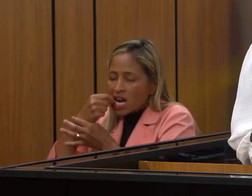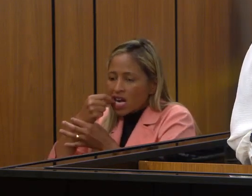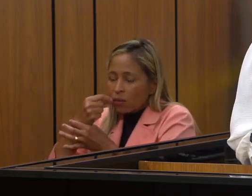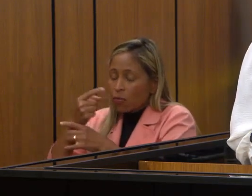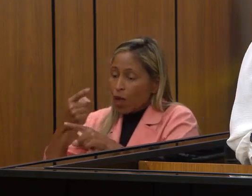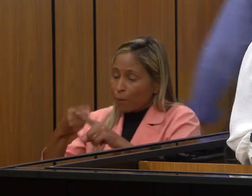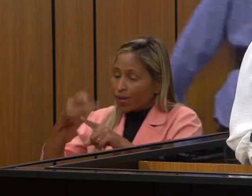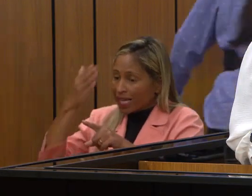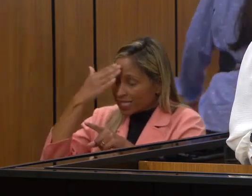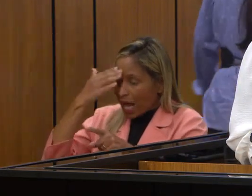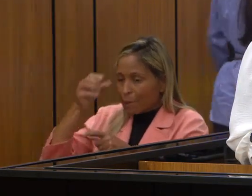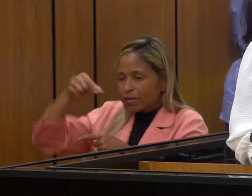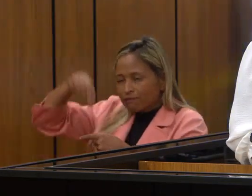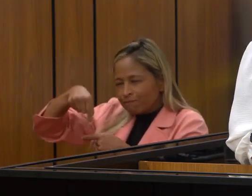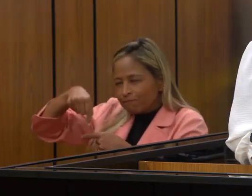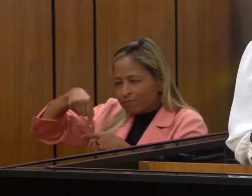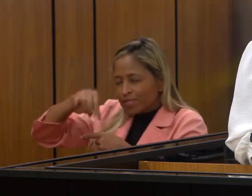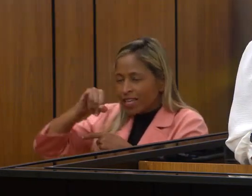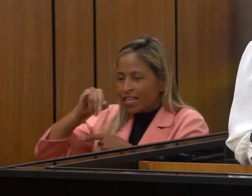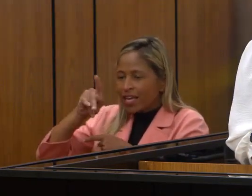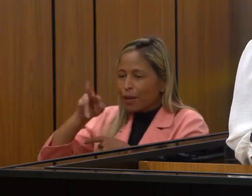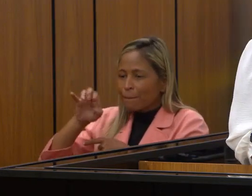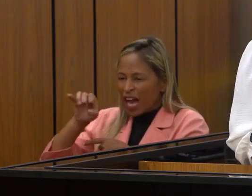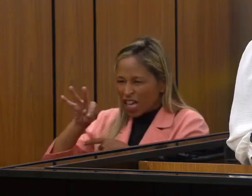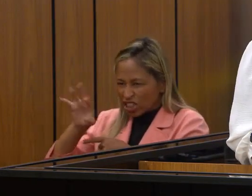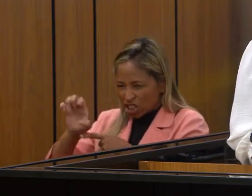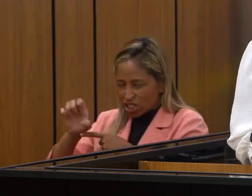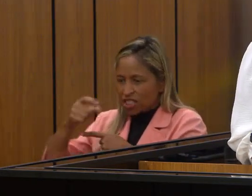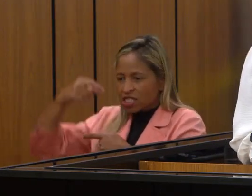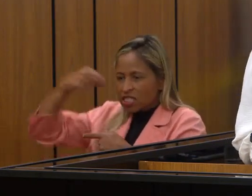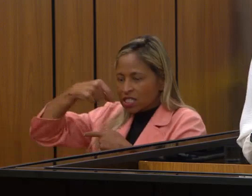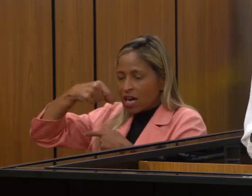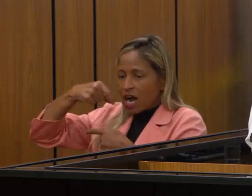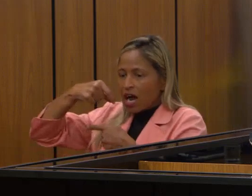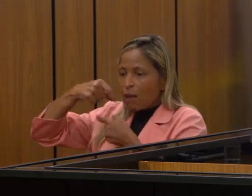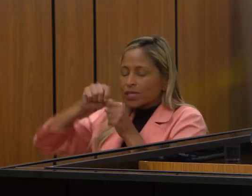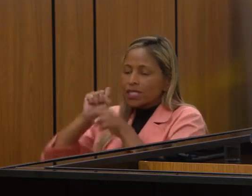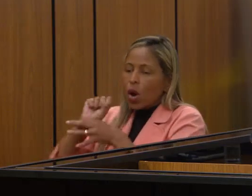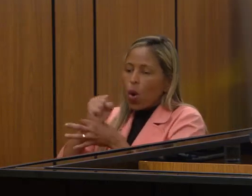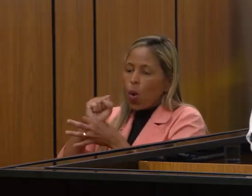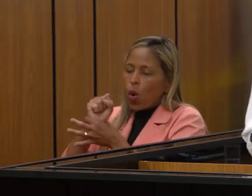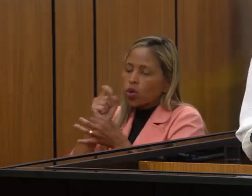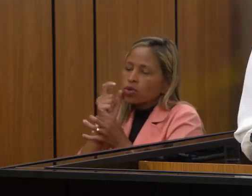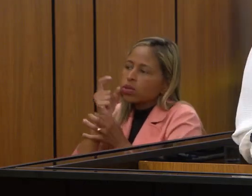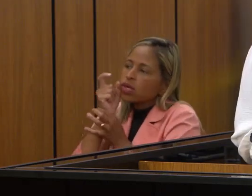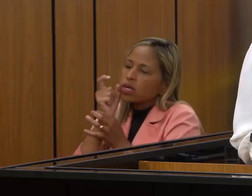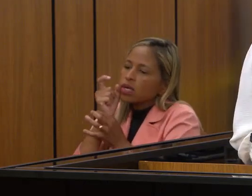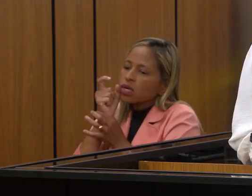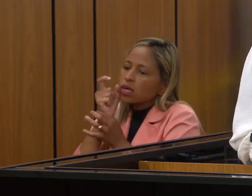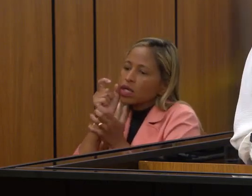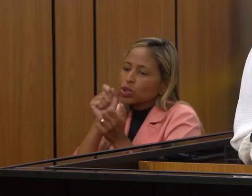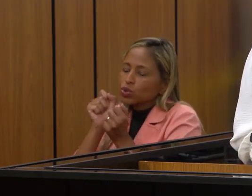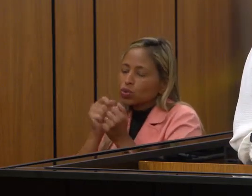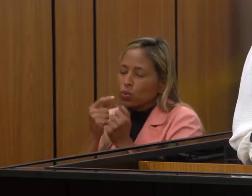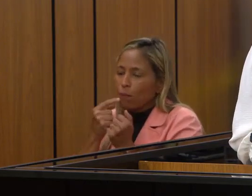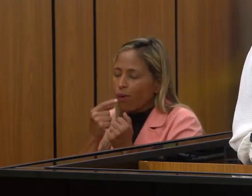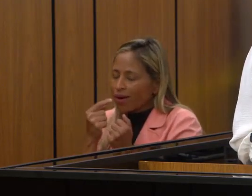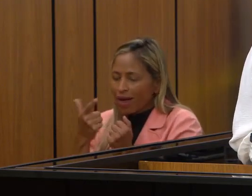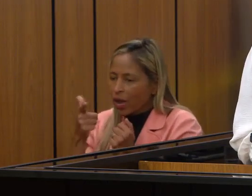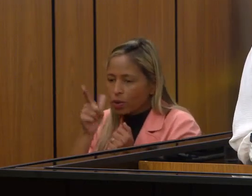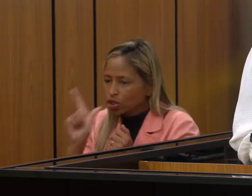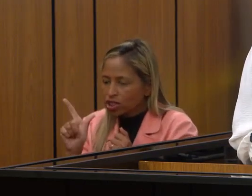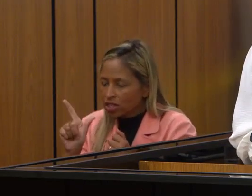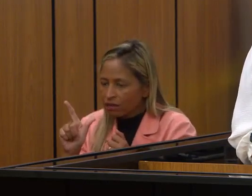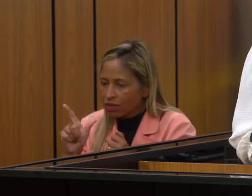a gente sabe que o implante ele leva um tempo para poder né ele formaria um osso na boca e eu não tive